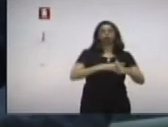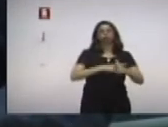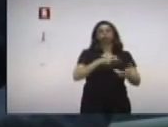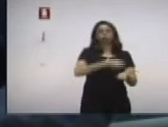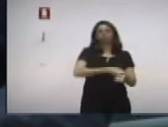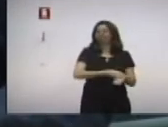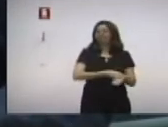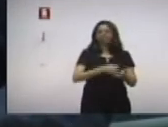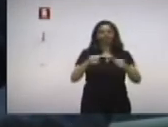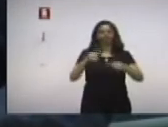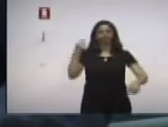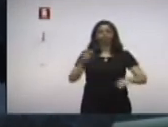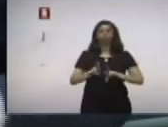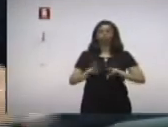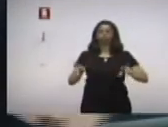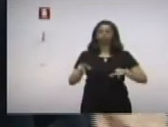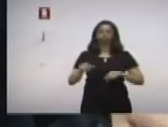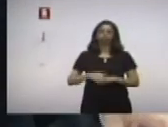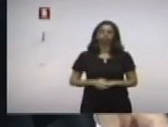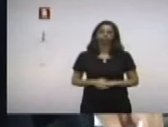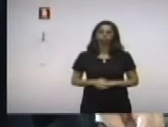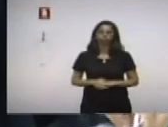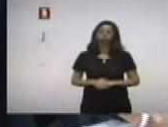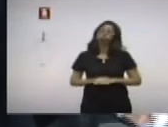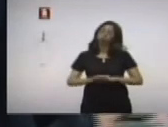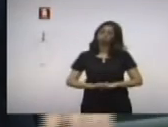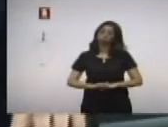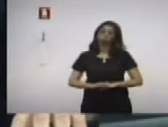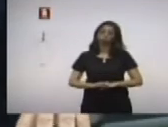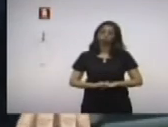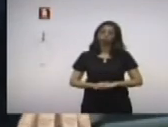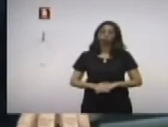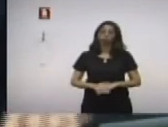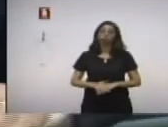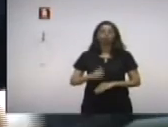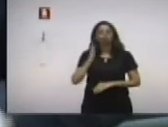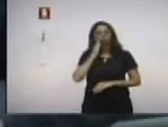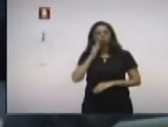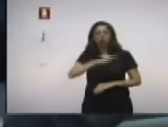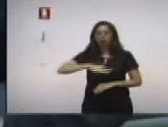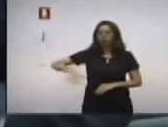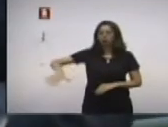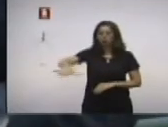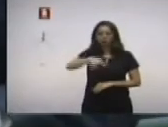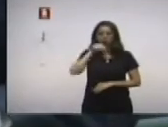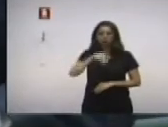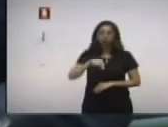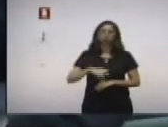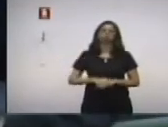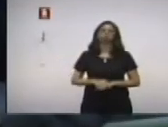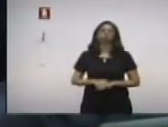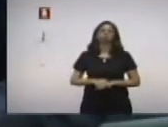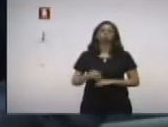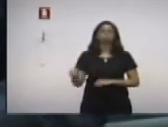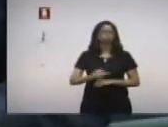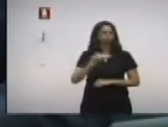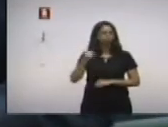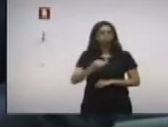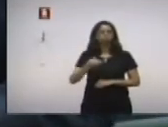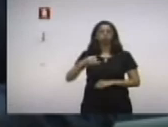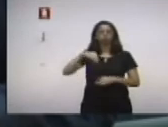população bom então a gente tem Áreas Aí essenciais que não foram